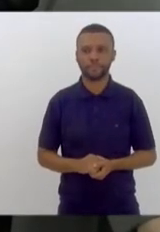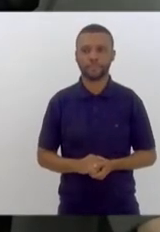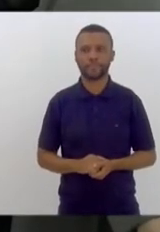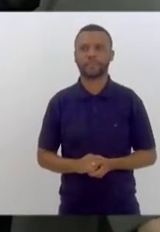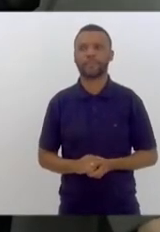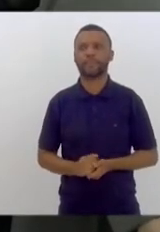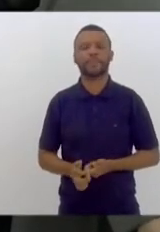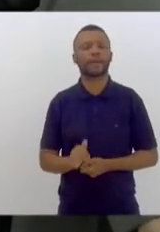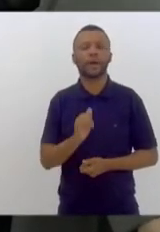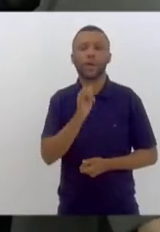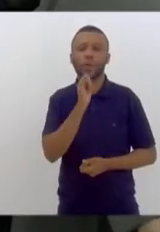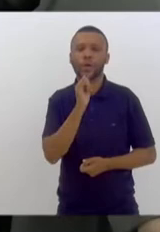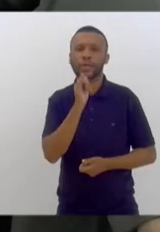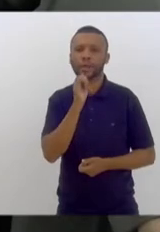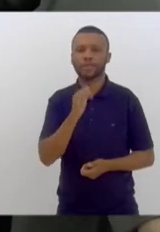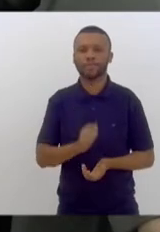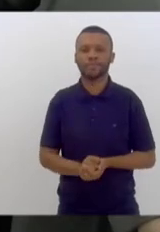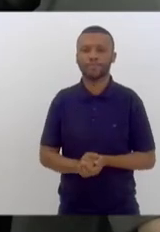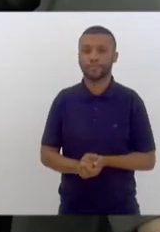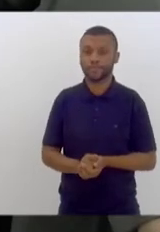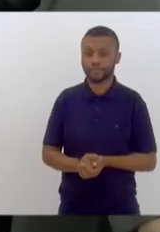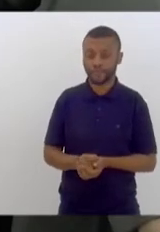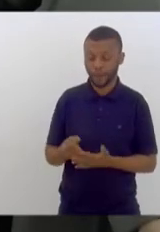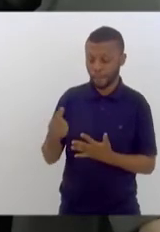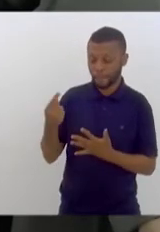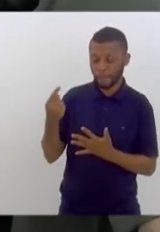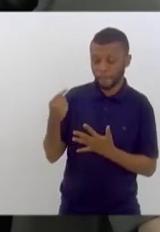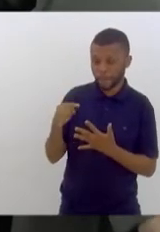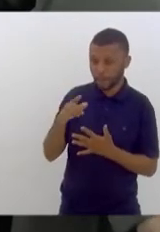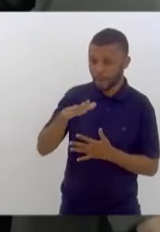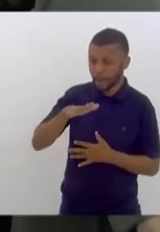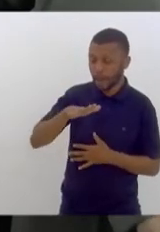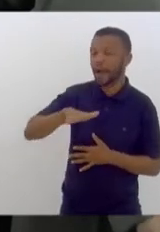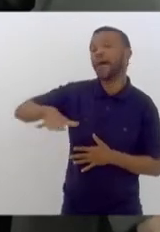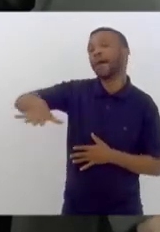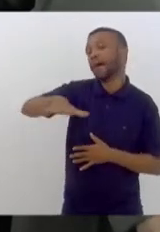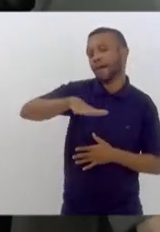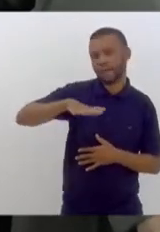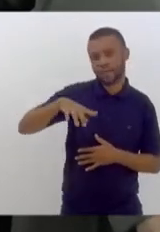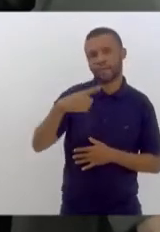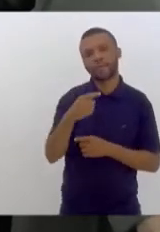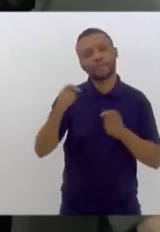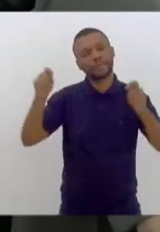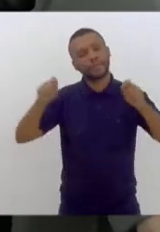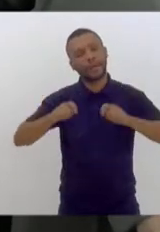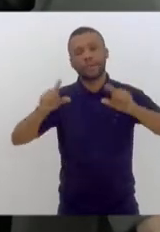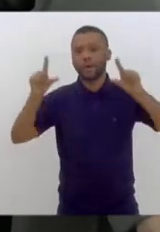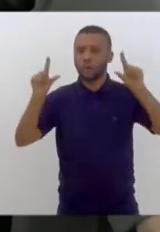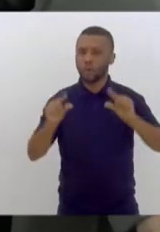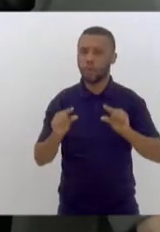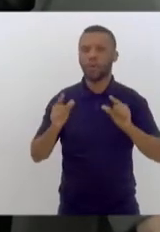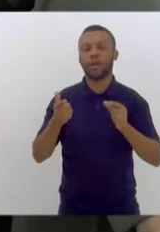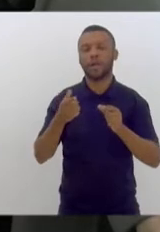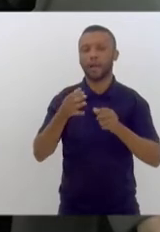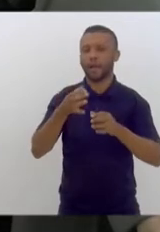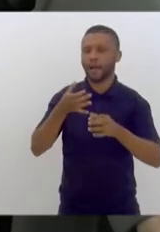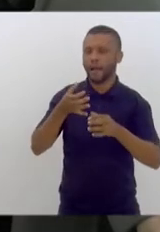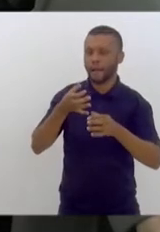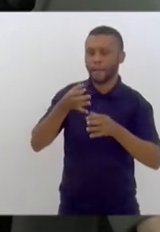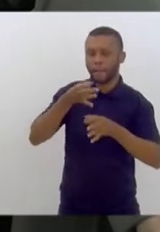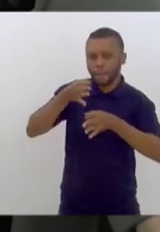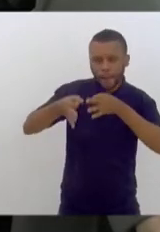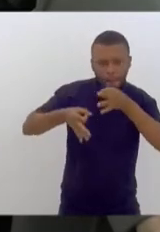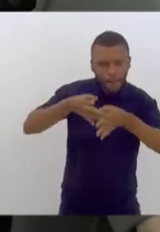que, por exemplo, o fator área é um fator que a gente poderia reduzir bastante a participação, em que pese até